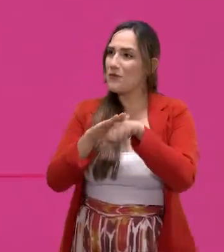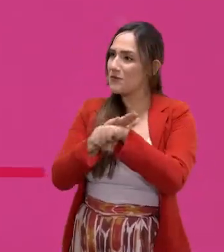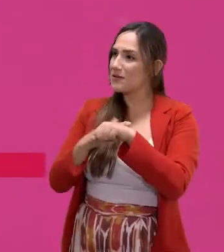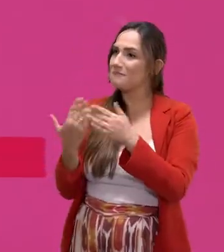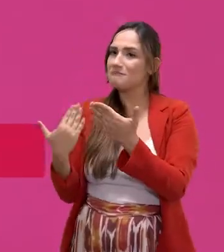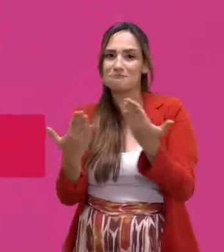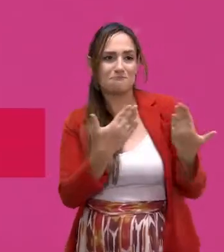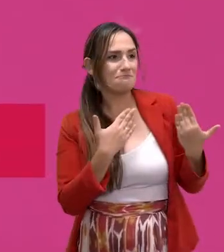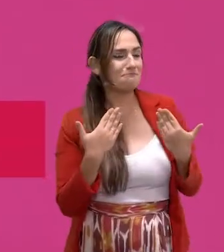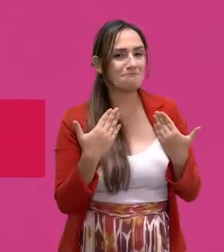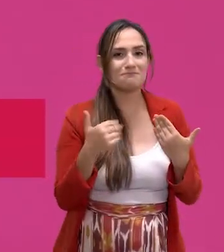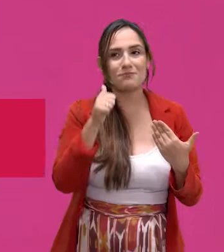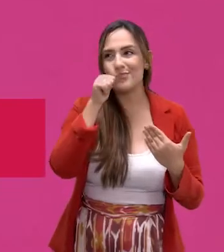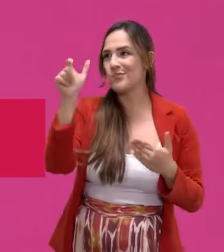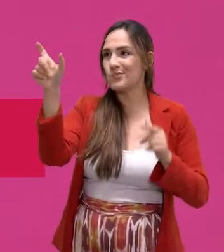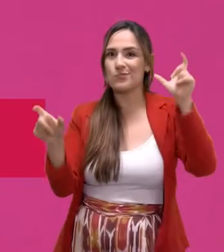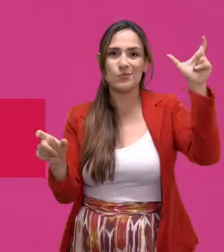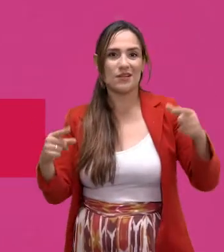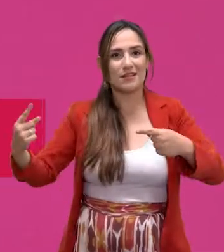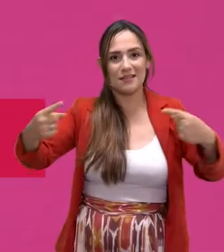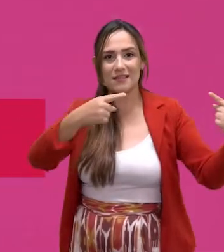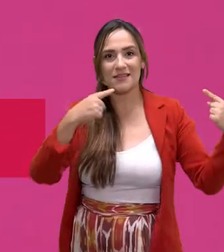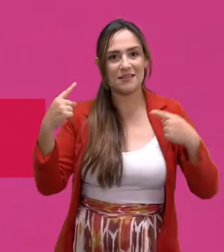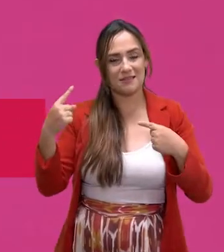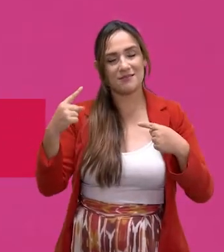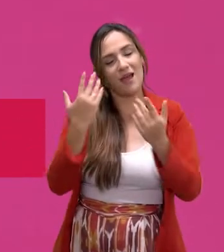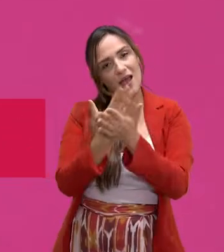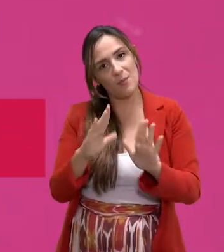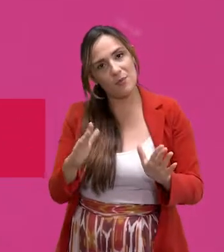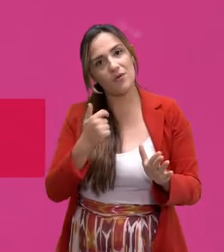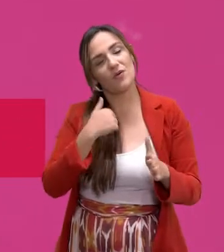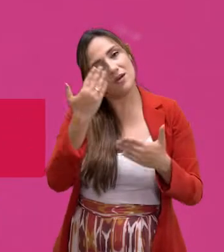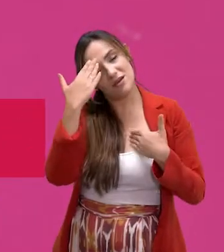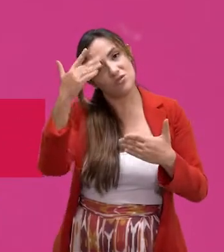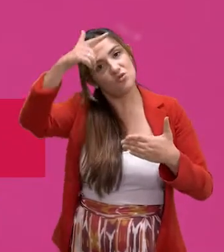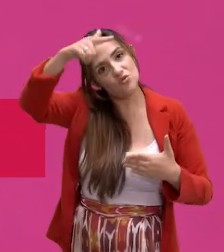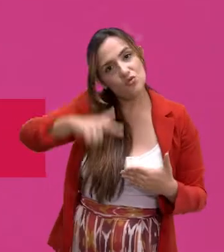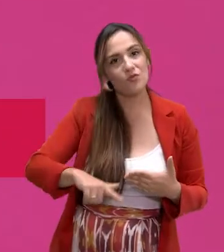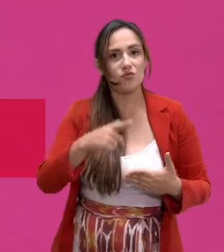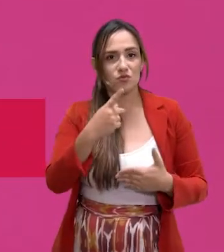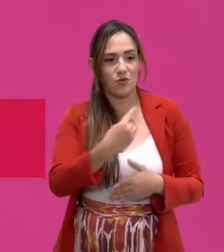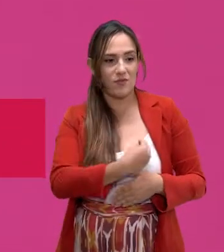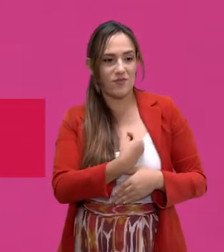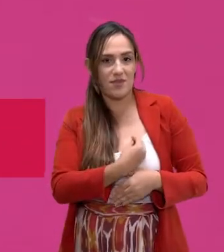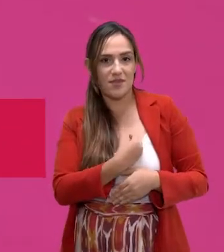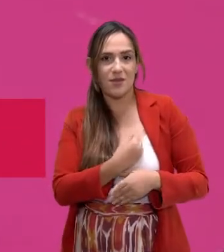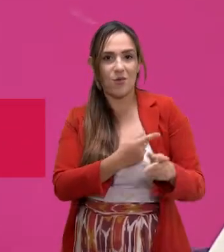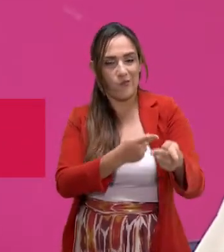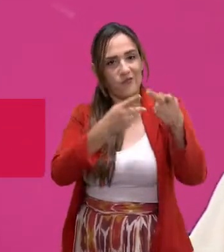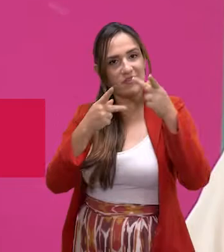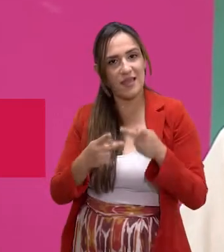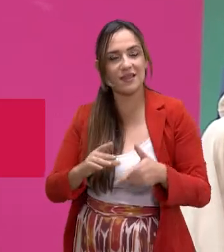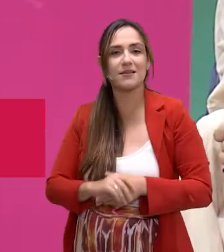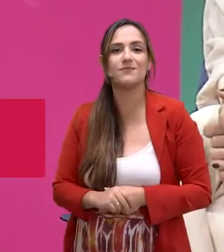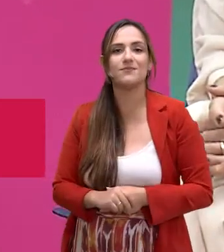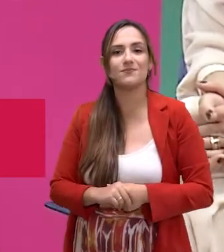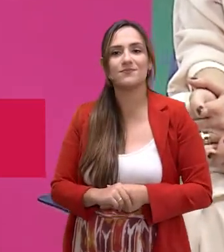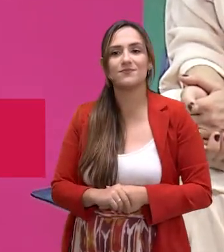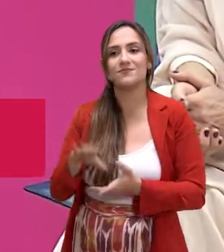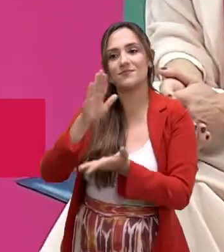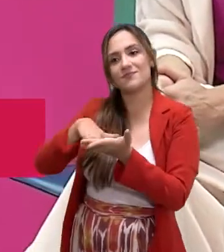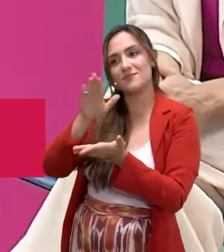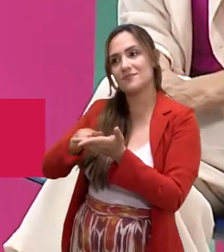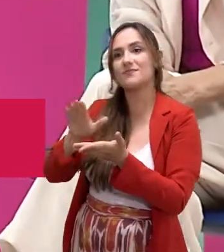bate-papo muito bom aqui. O programa Mulheres em Debate vai ficando por aqui, agradecendo mais uma vez a participação das nossas